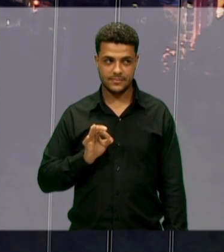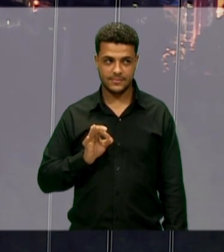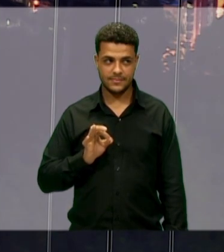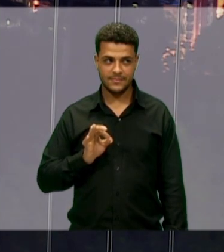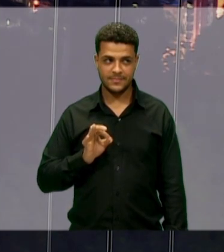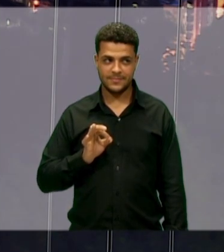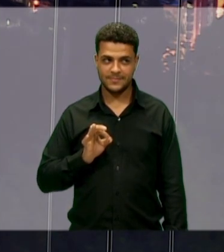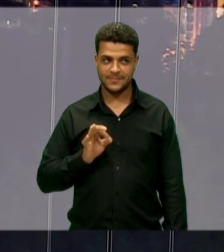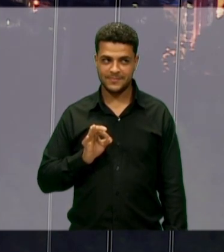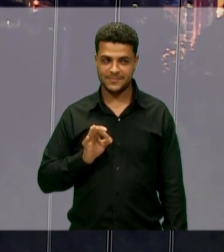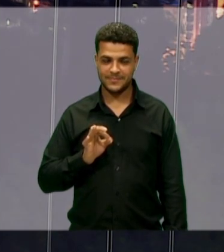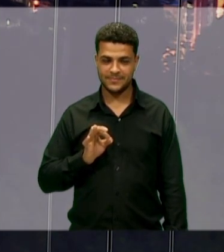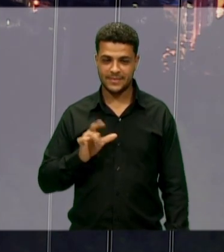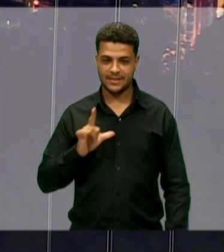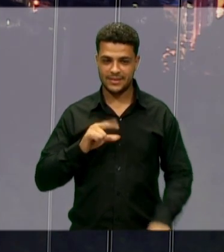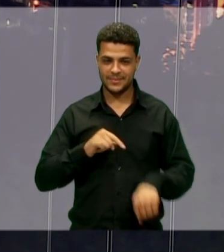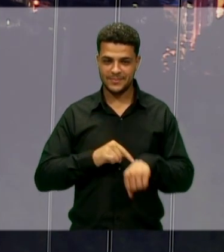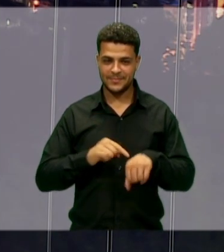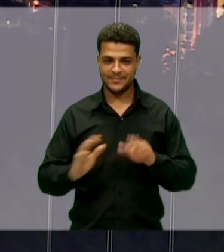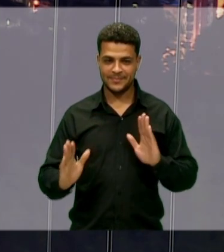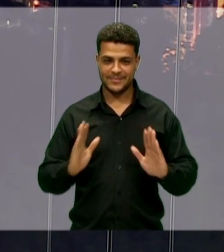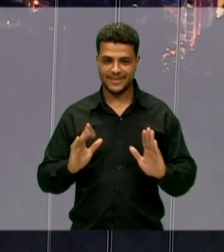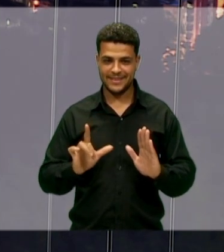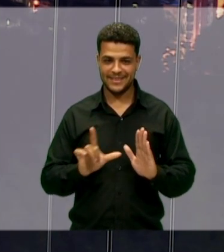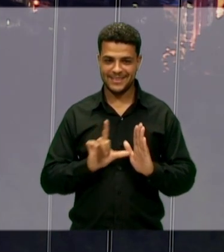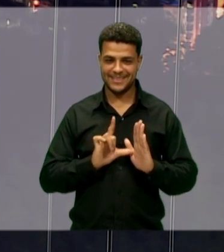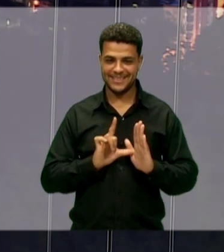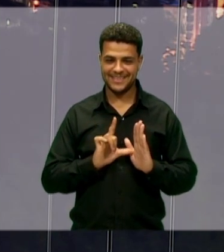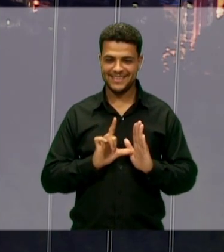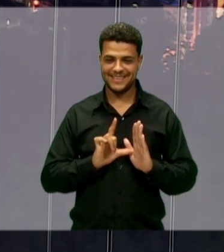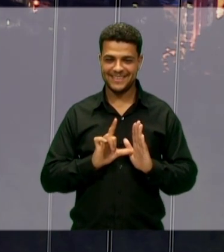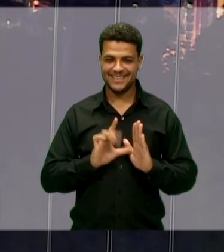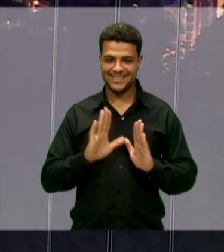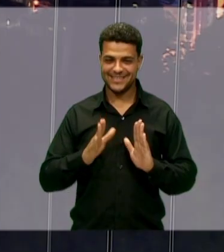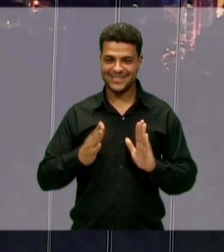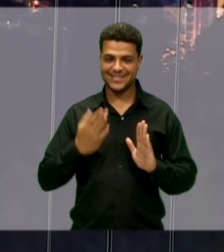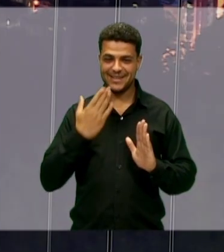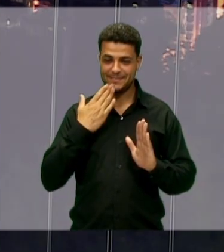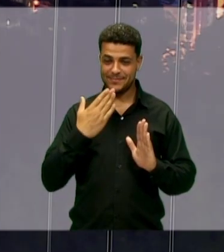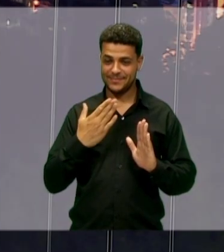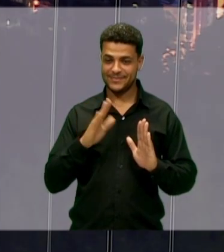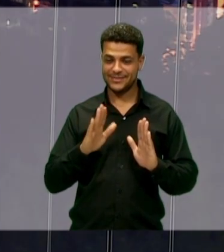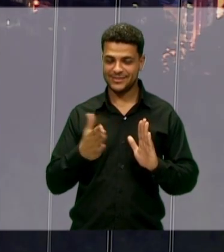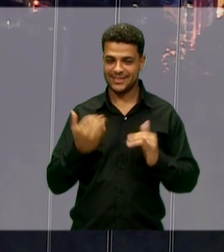agora a gente tem um tempinho ainda, eu queria entrar, assim, o senhor nos trouxe já algumas